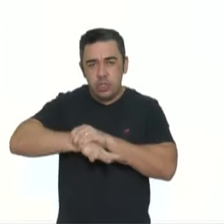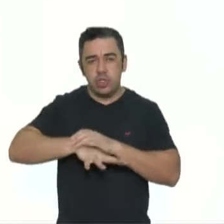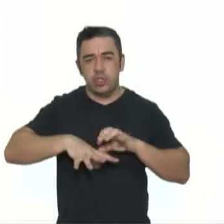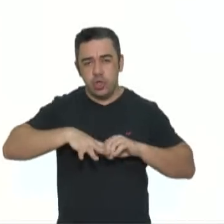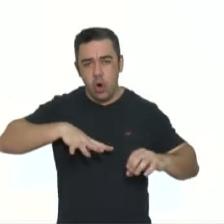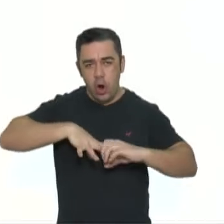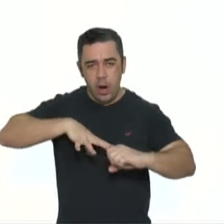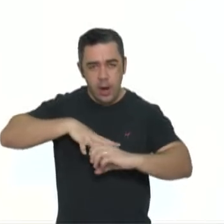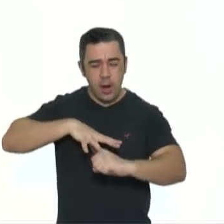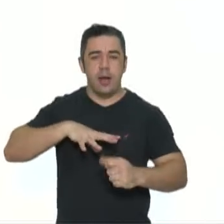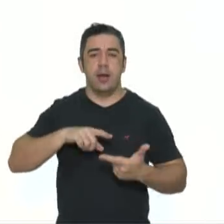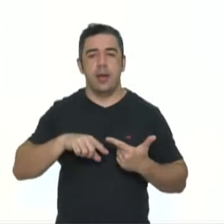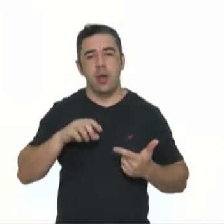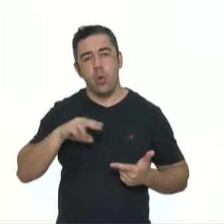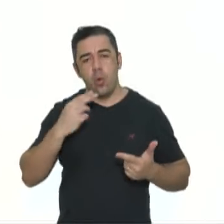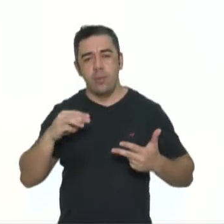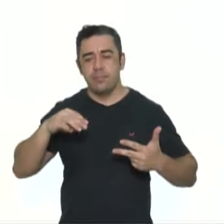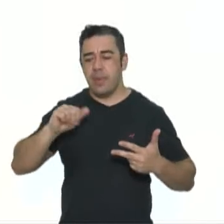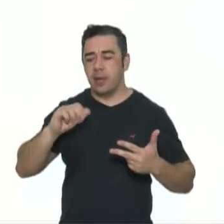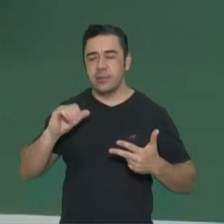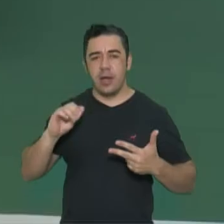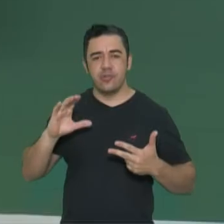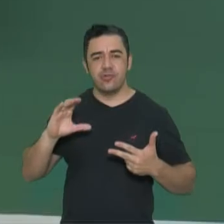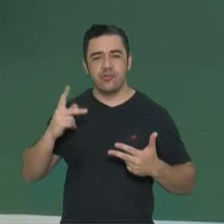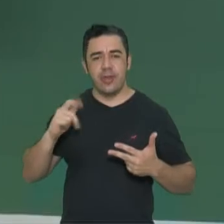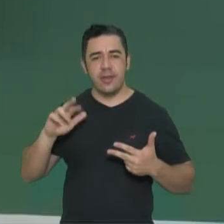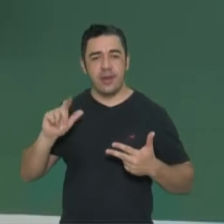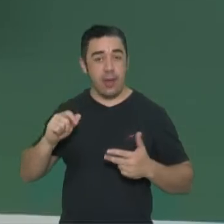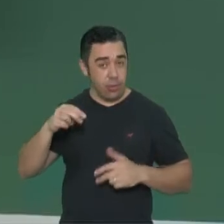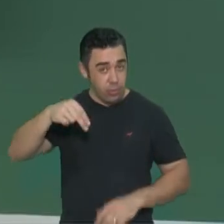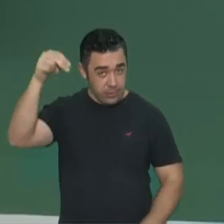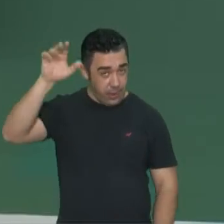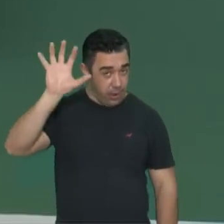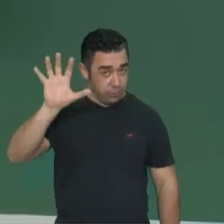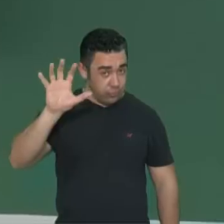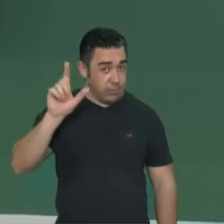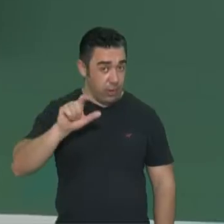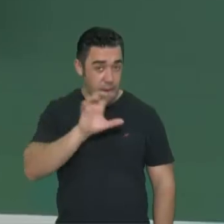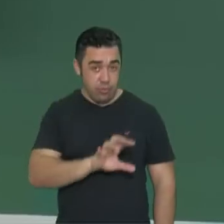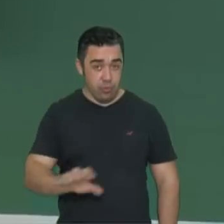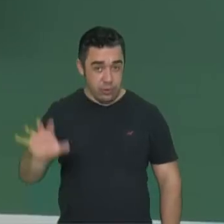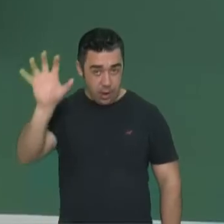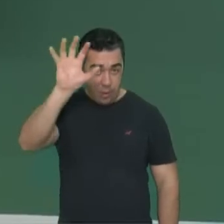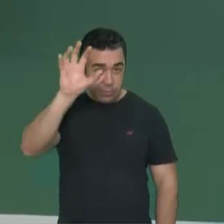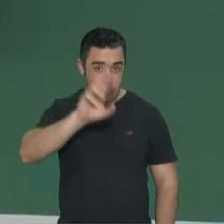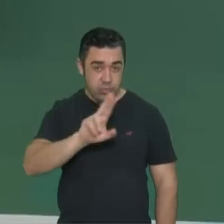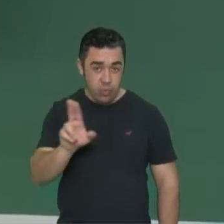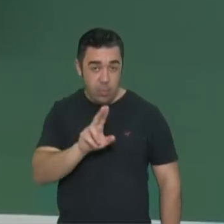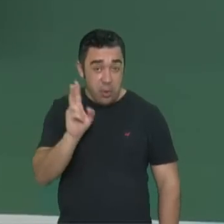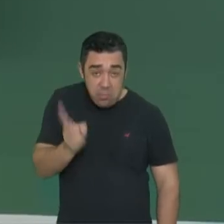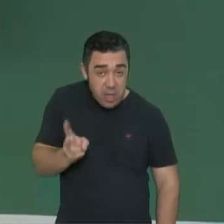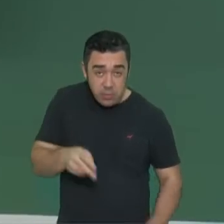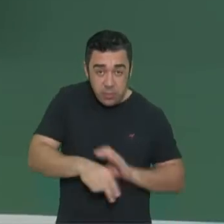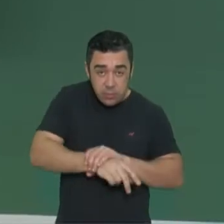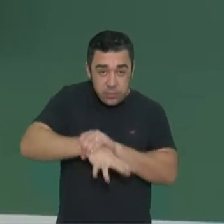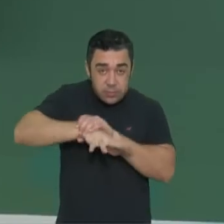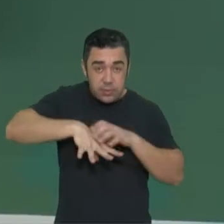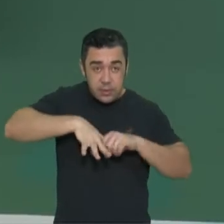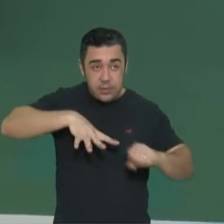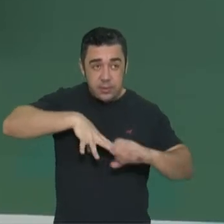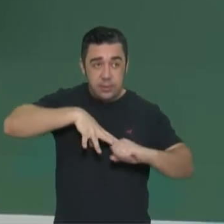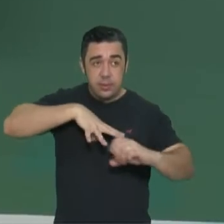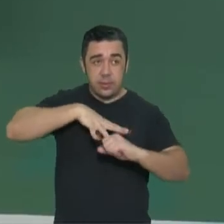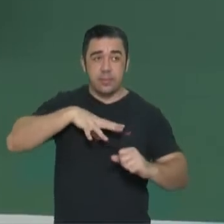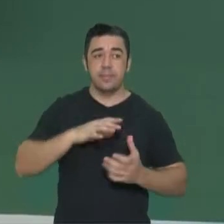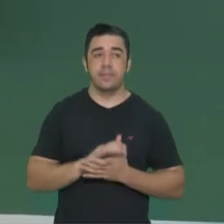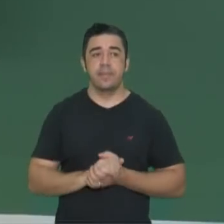nós conhecemos como aipim, mandioca, mais macaxeira, mais no Nordeste, ó. Então, regional, né? A gente chama de atópica, porque ela depende